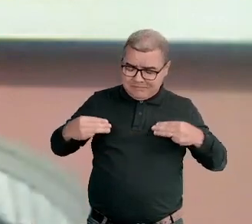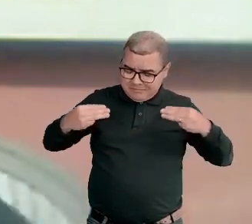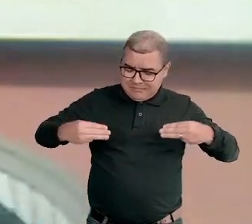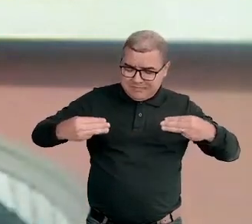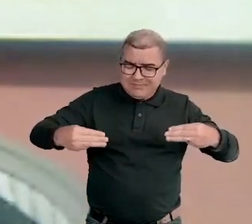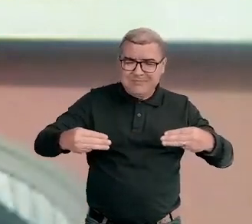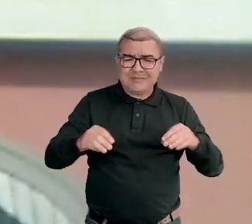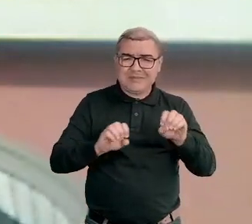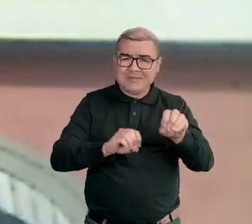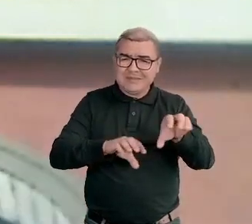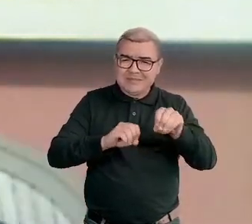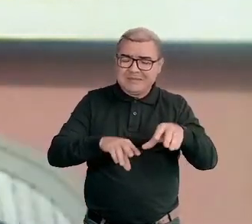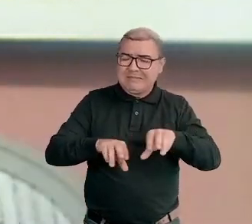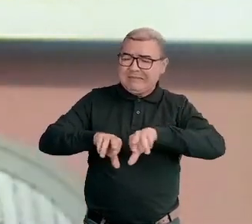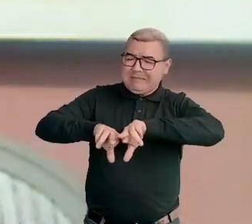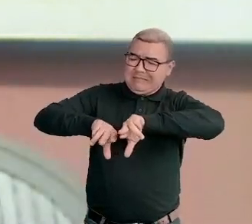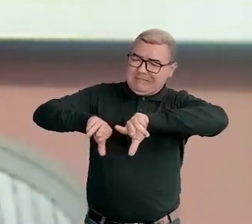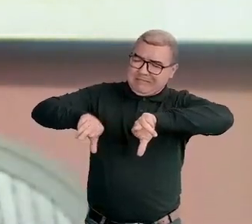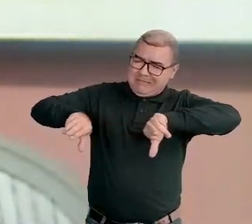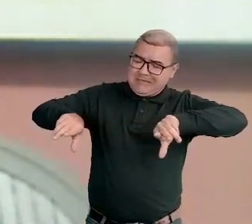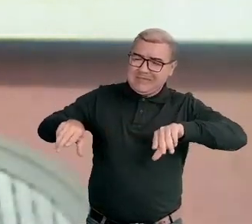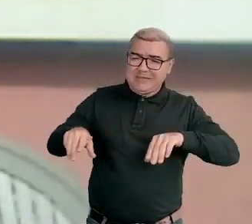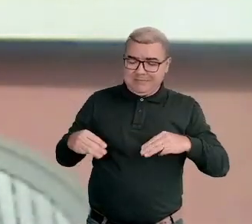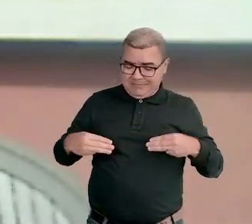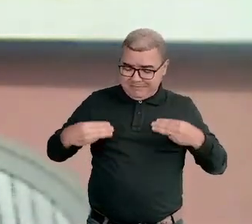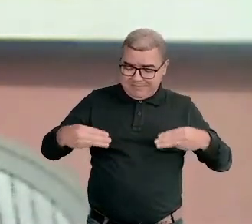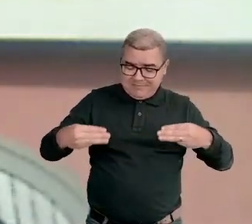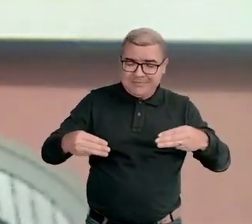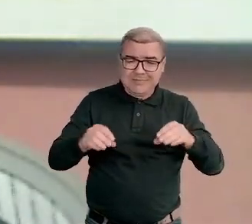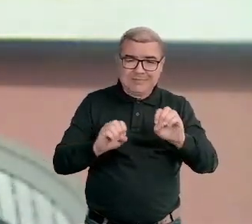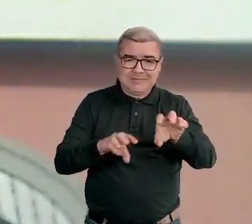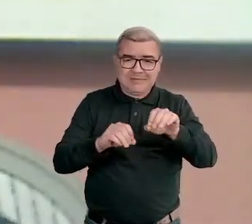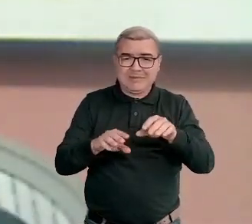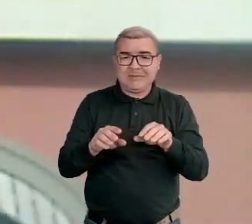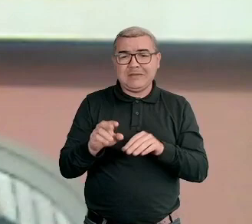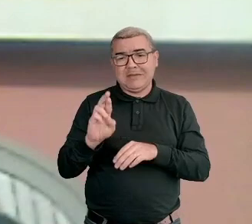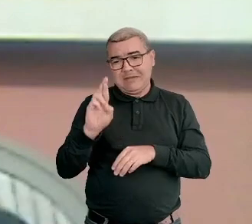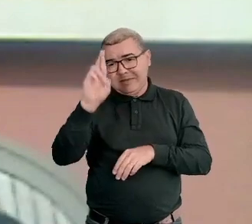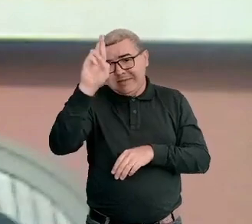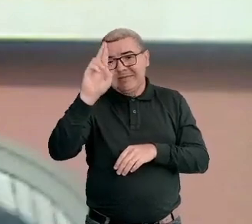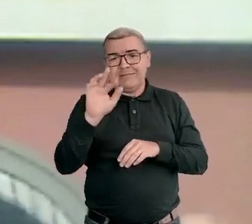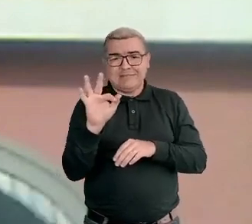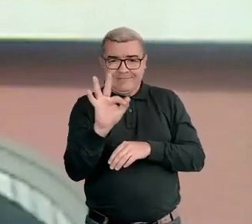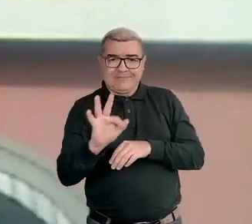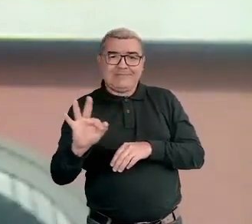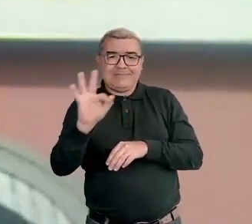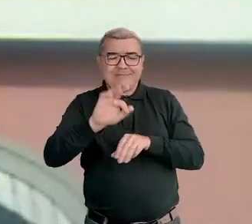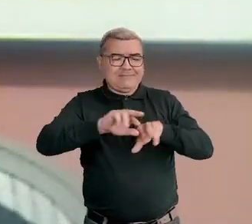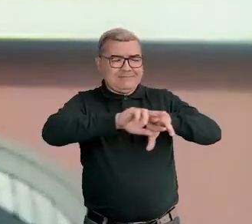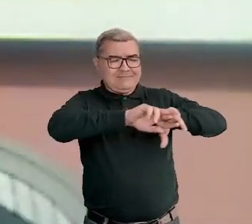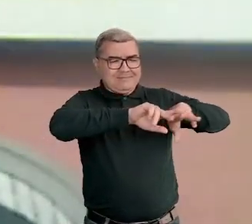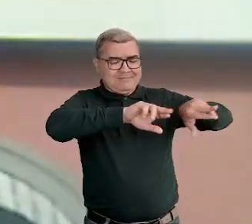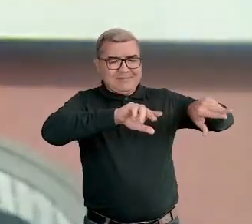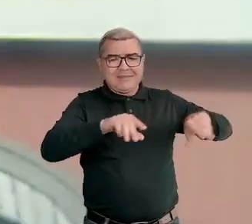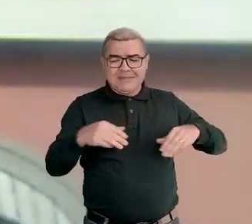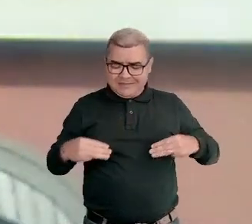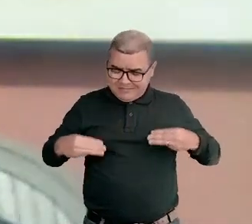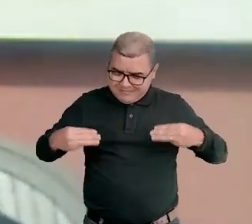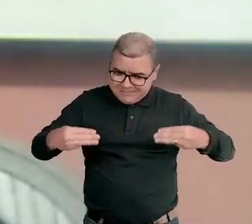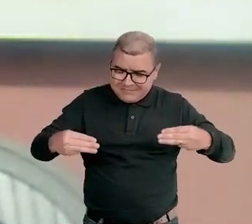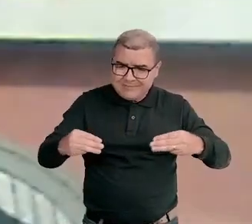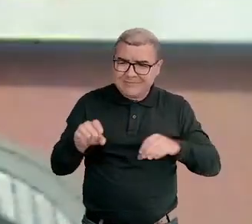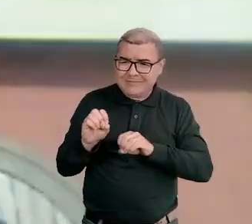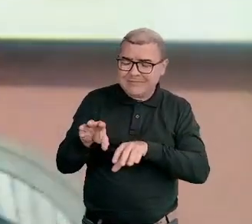Ministério da Educação, que afinal de contas cuida das universidades, possa ser mais suscetível a